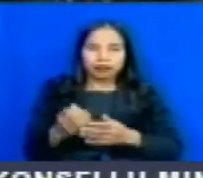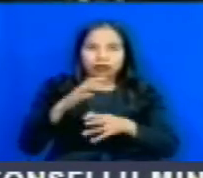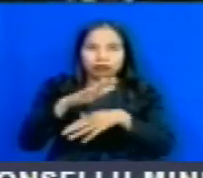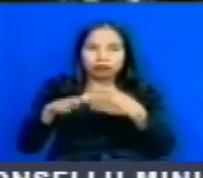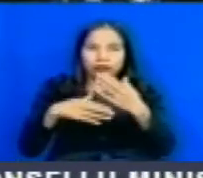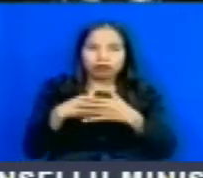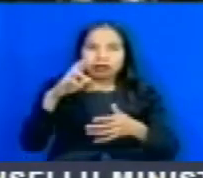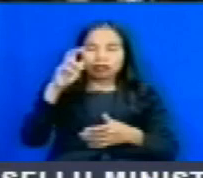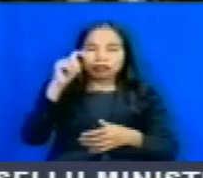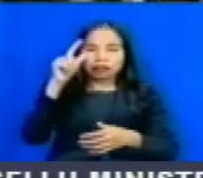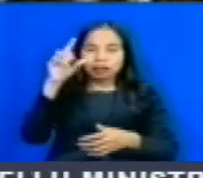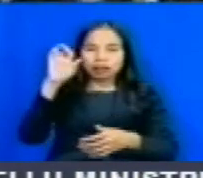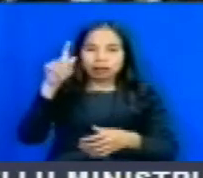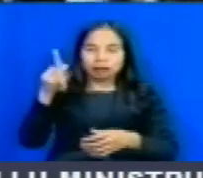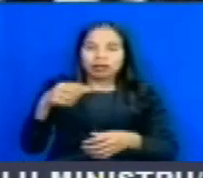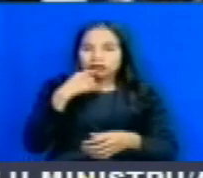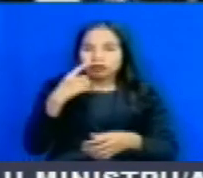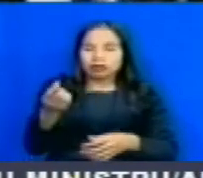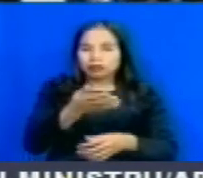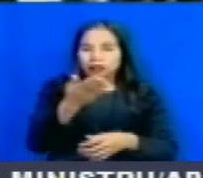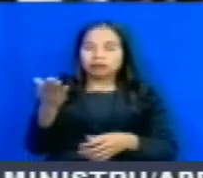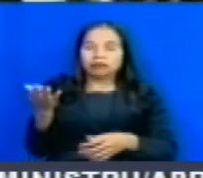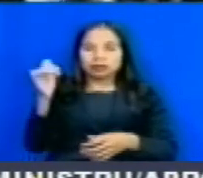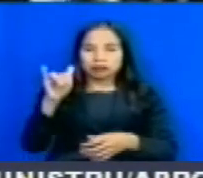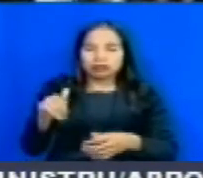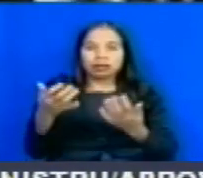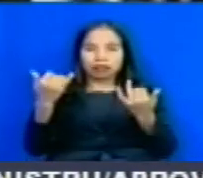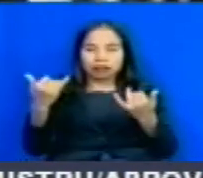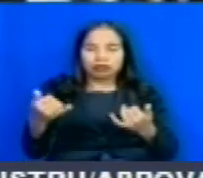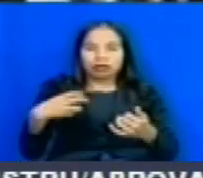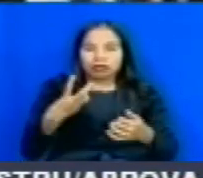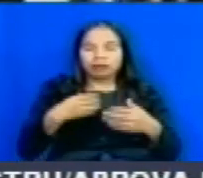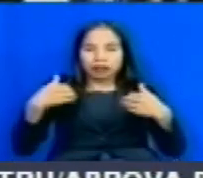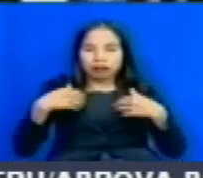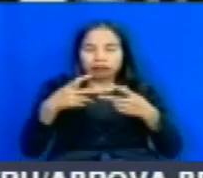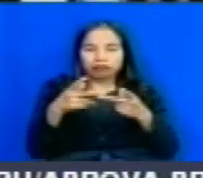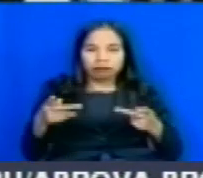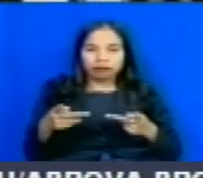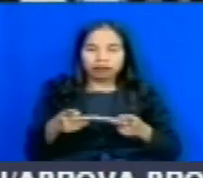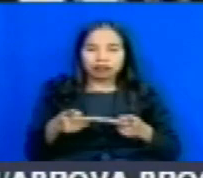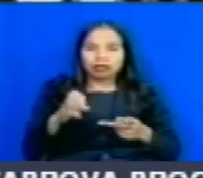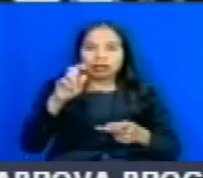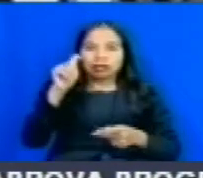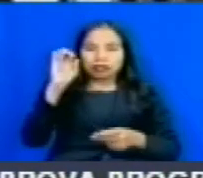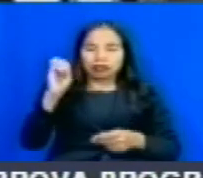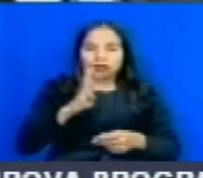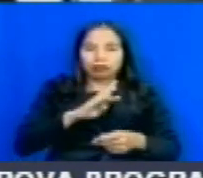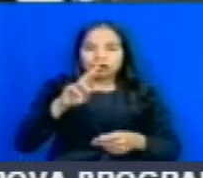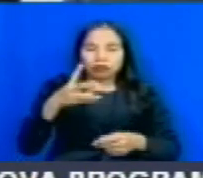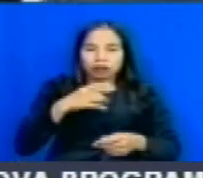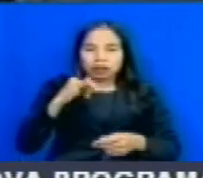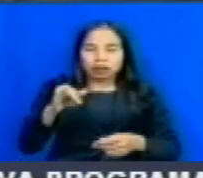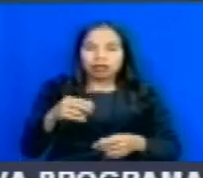Telespectadores rádio e televisão Timor-Leste a tu informa baita boa tira kata ora senhadão a mi iha estação combustível é tão mais bebora dili